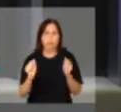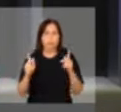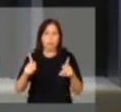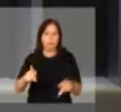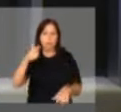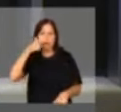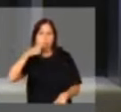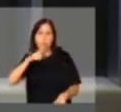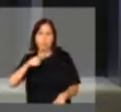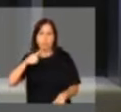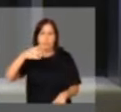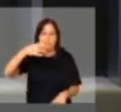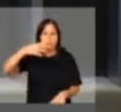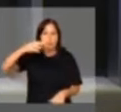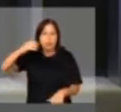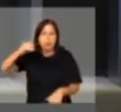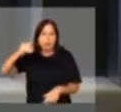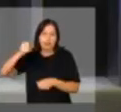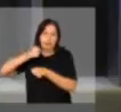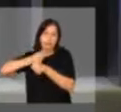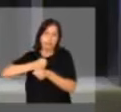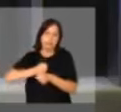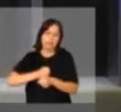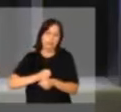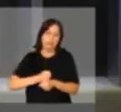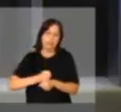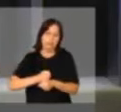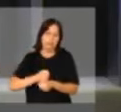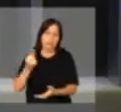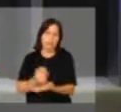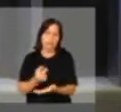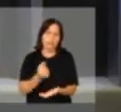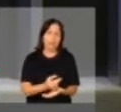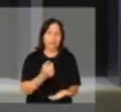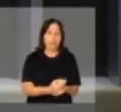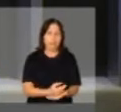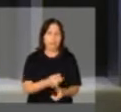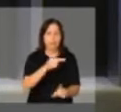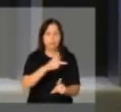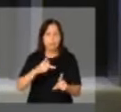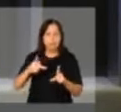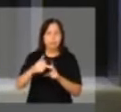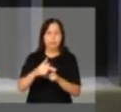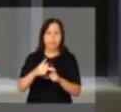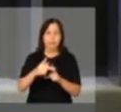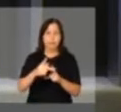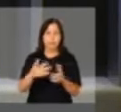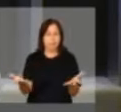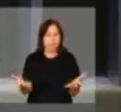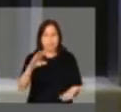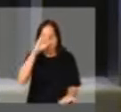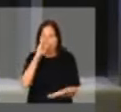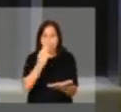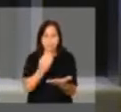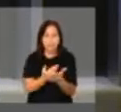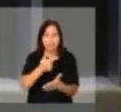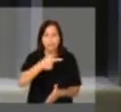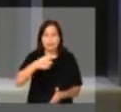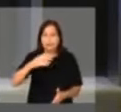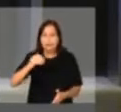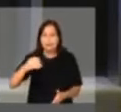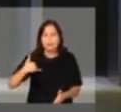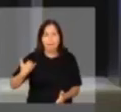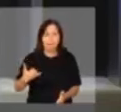chegar a 40 anos de contribuição e nós teríamos professoras trabalhando com 70 anos de idade em